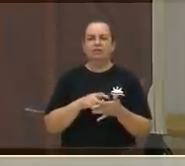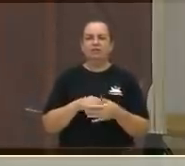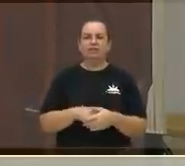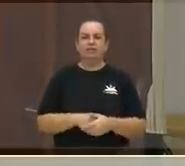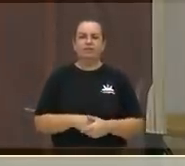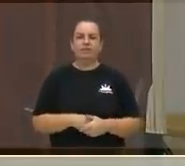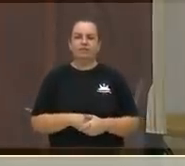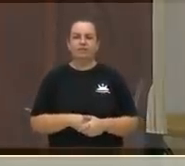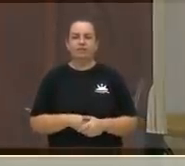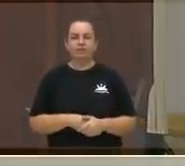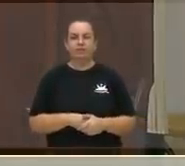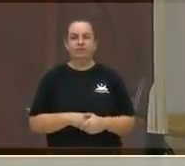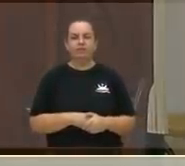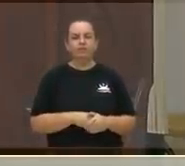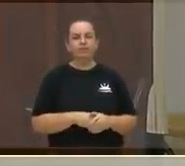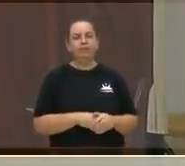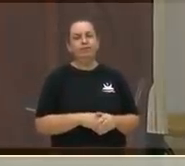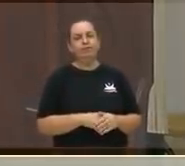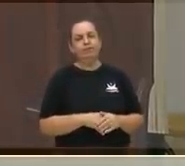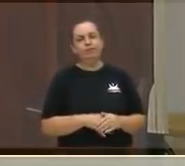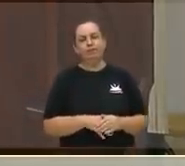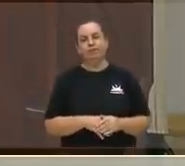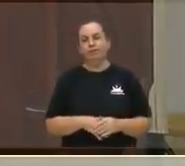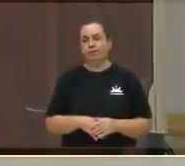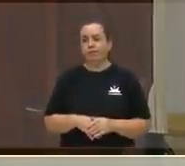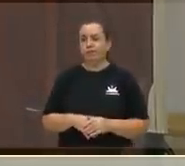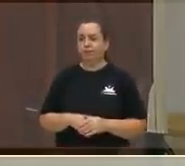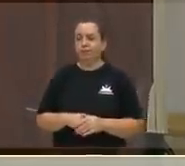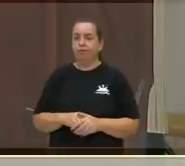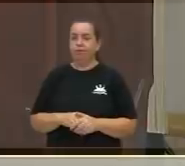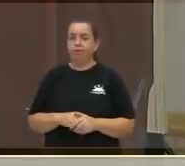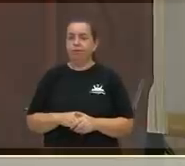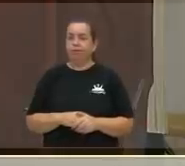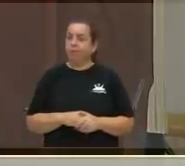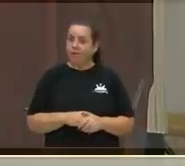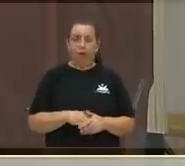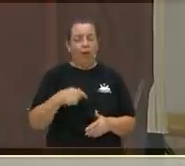ninguém te ama como jesus canta